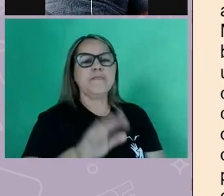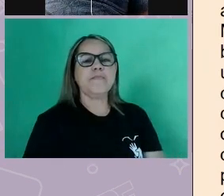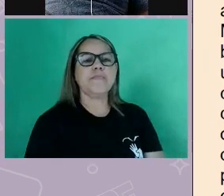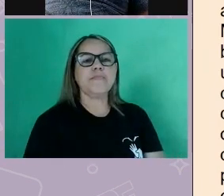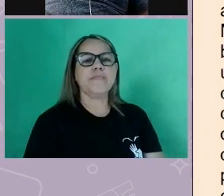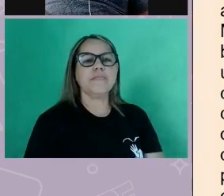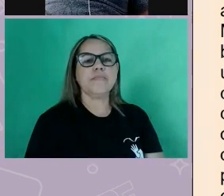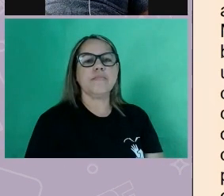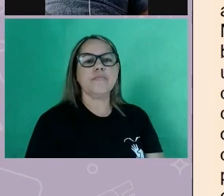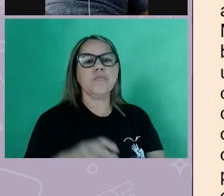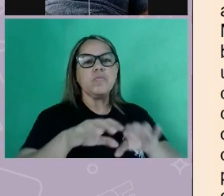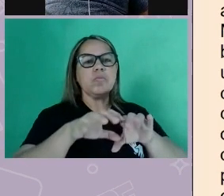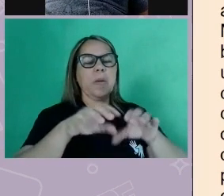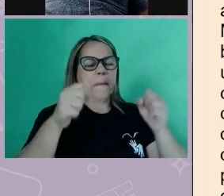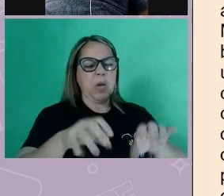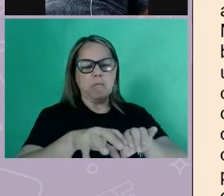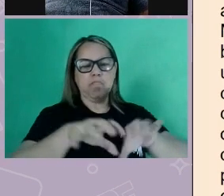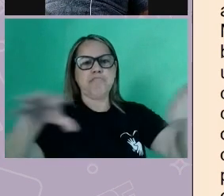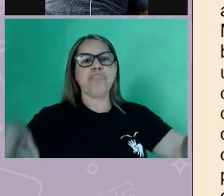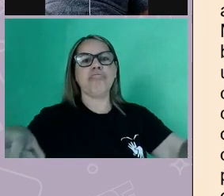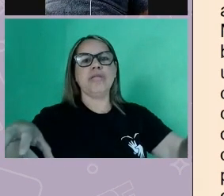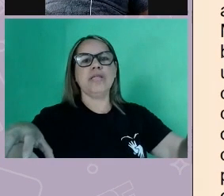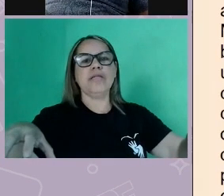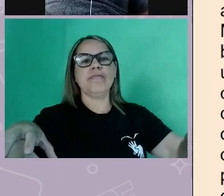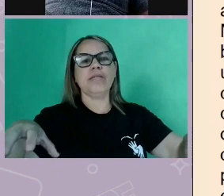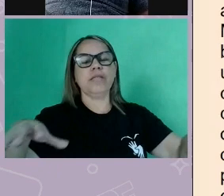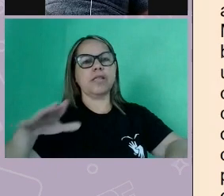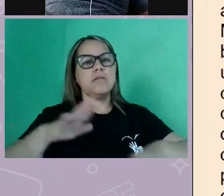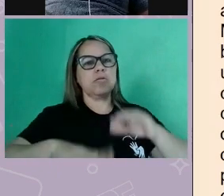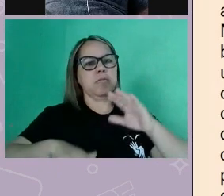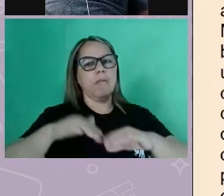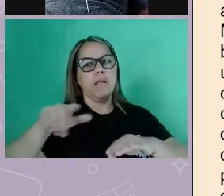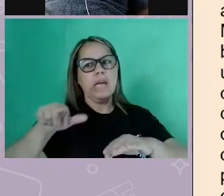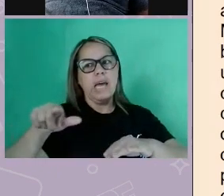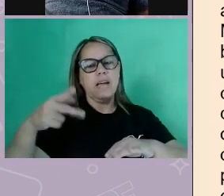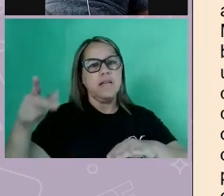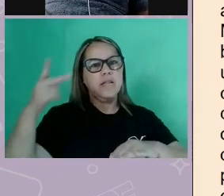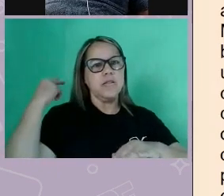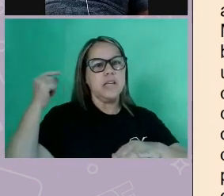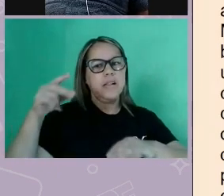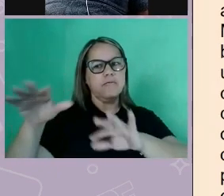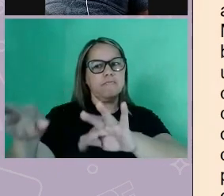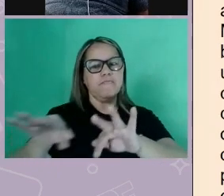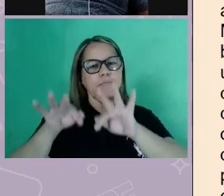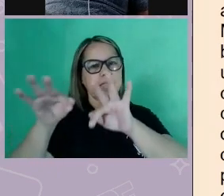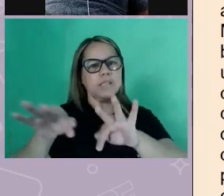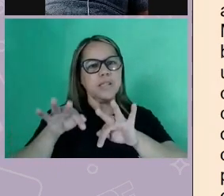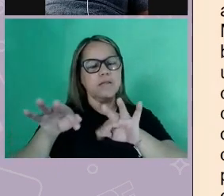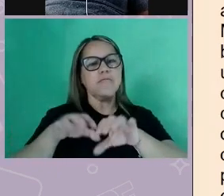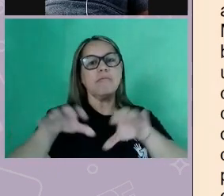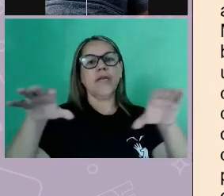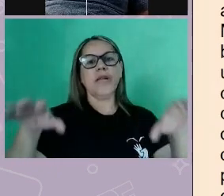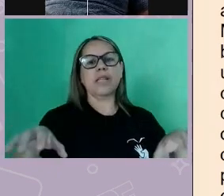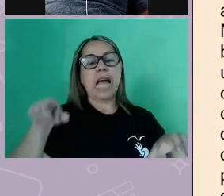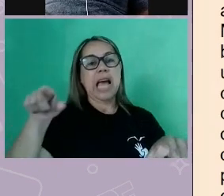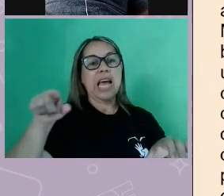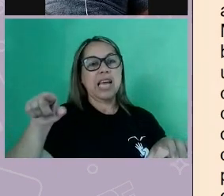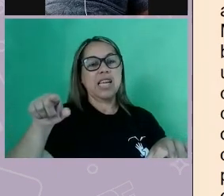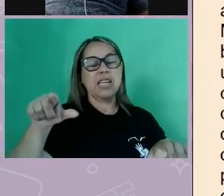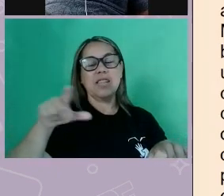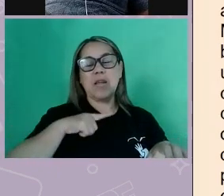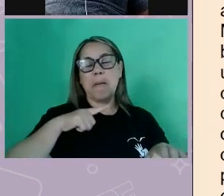descentralização do poder nas mãos dos senhores feudais feudo como principal unidade política